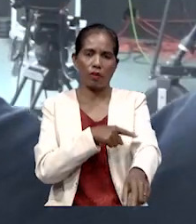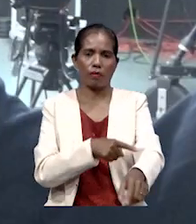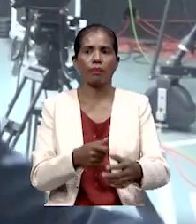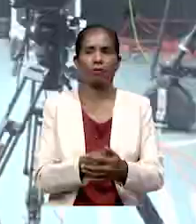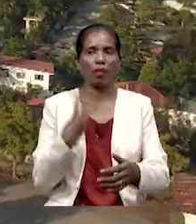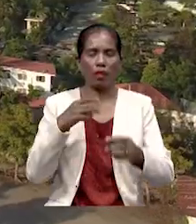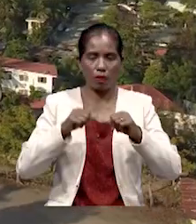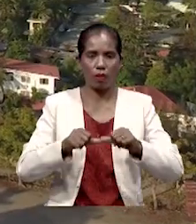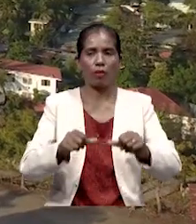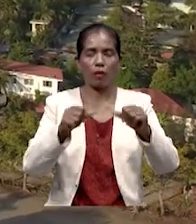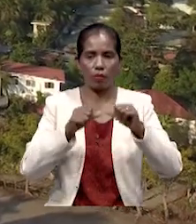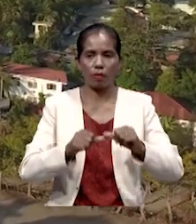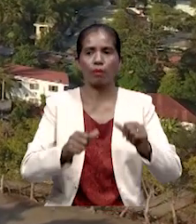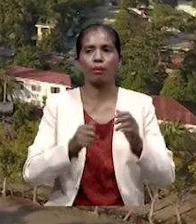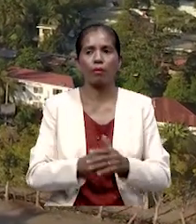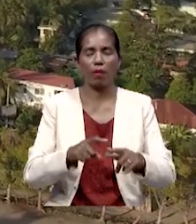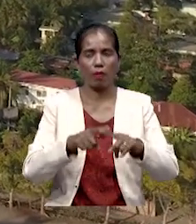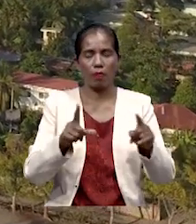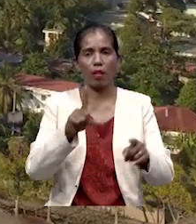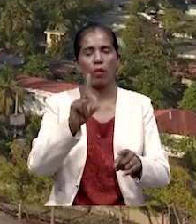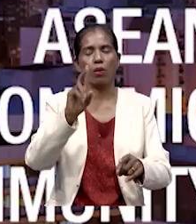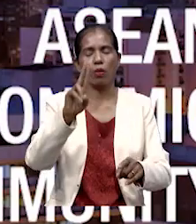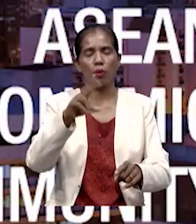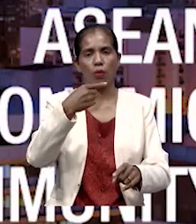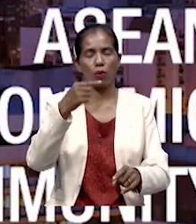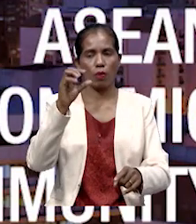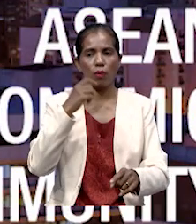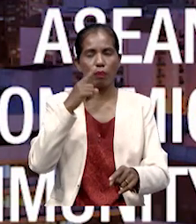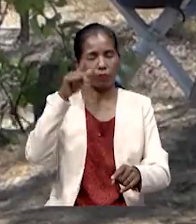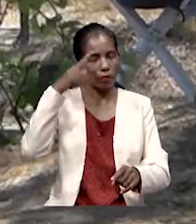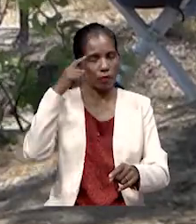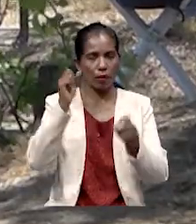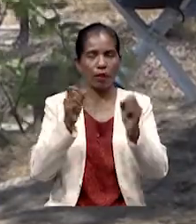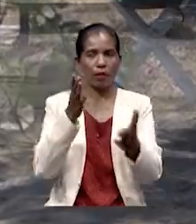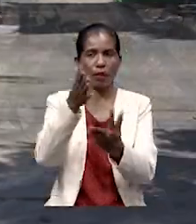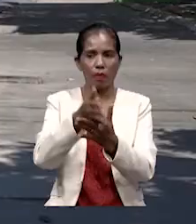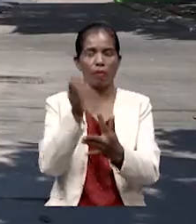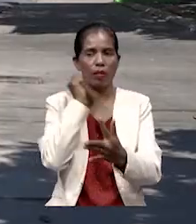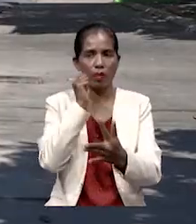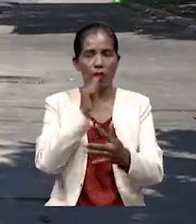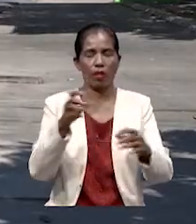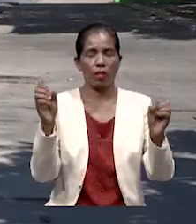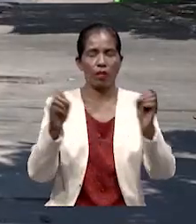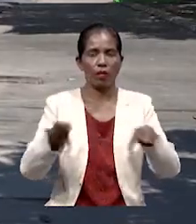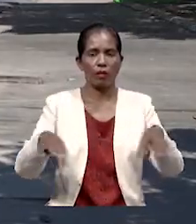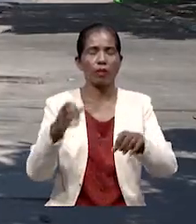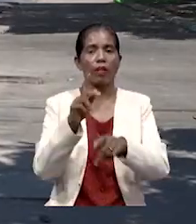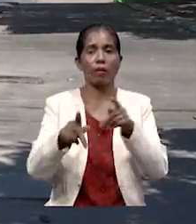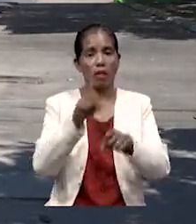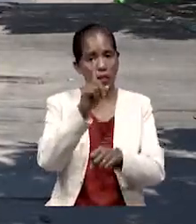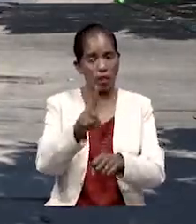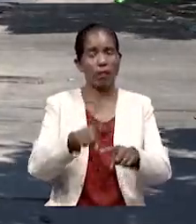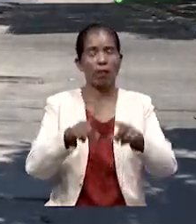Rala continuidade. Mas bem, logo esclarece, política Estado Timor-Leste Nian, atua de reba ASEAN, né? Lá os esforços é mais da Nian Deite.